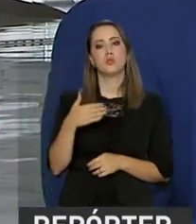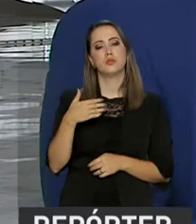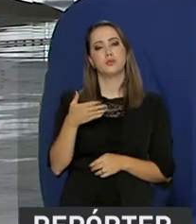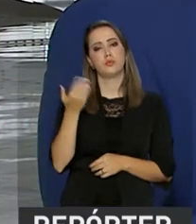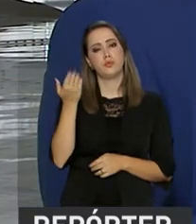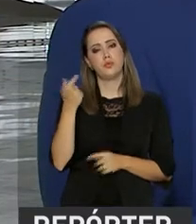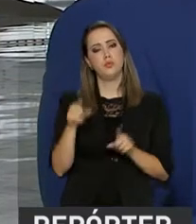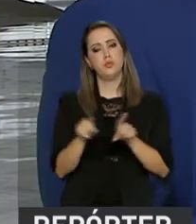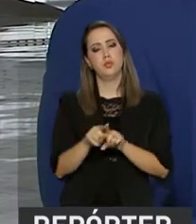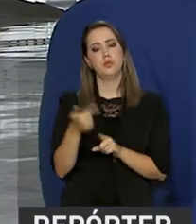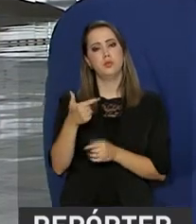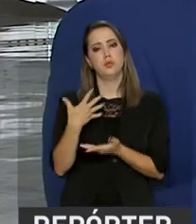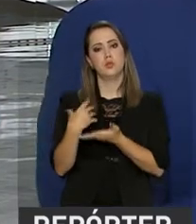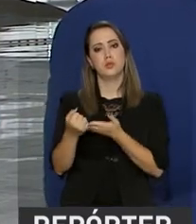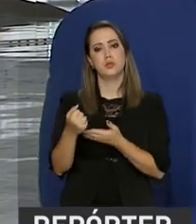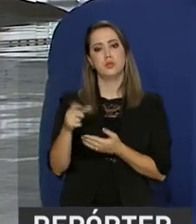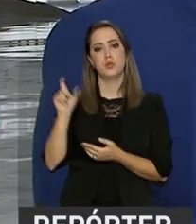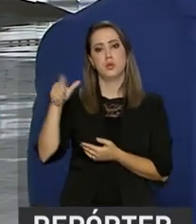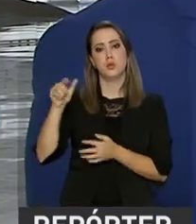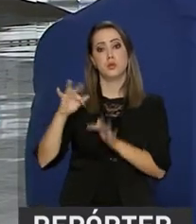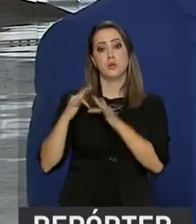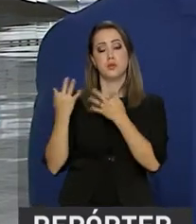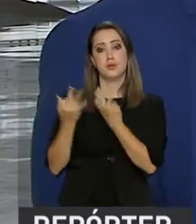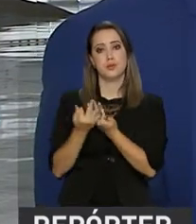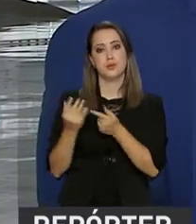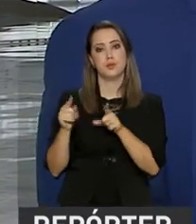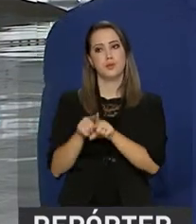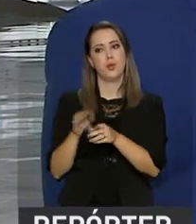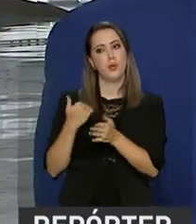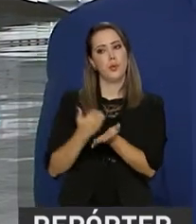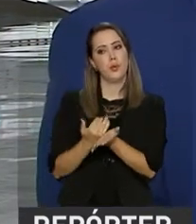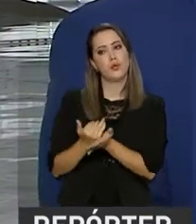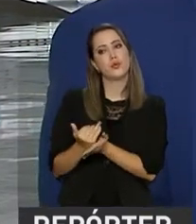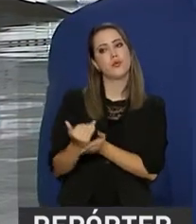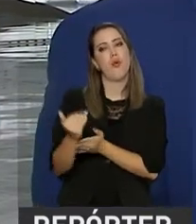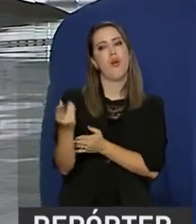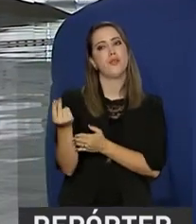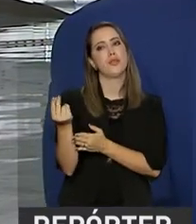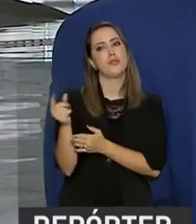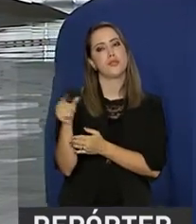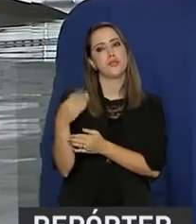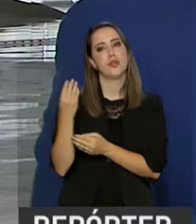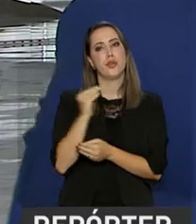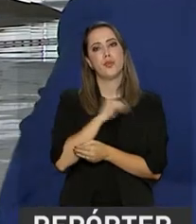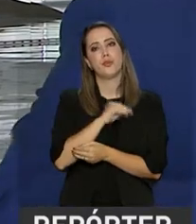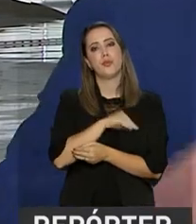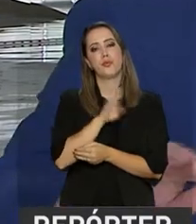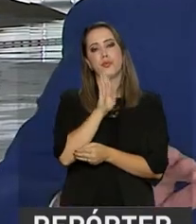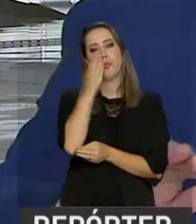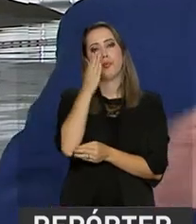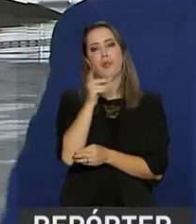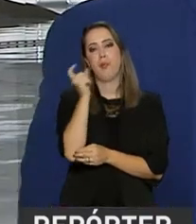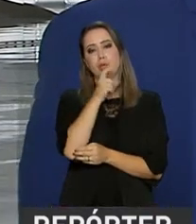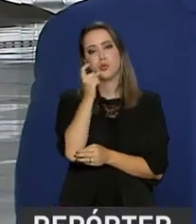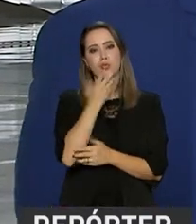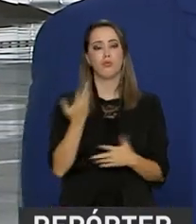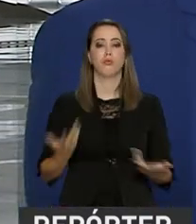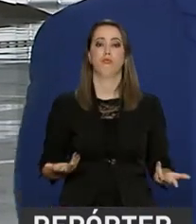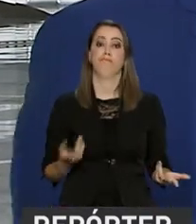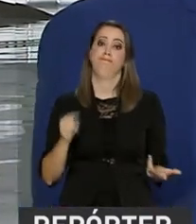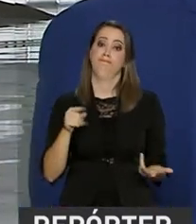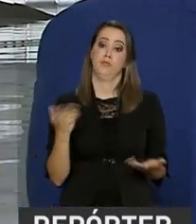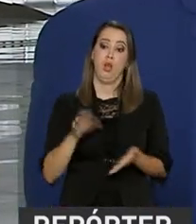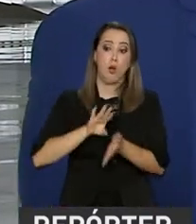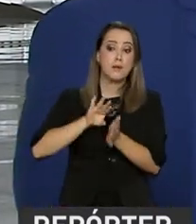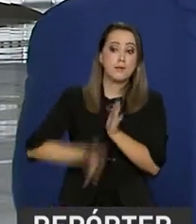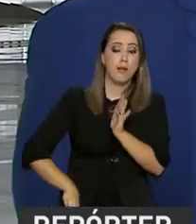saíam do Bolsa Família, permaneciam recebendo indevidamente e que, nesse momento, com o pente fino, foram retirados do Bolsa